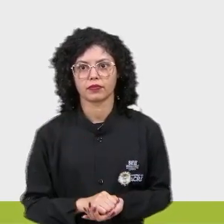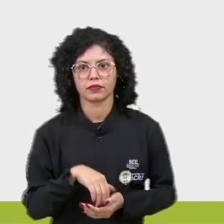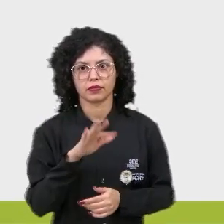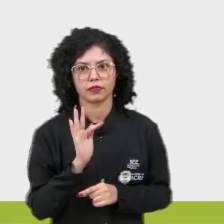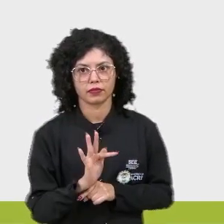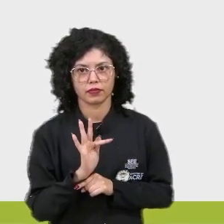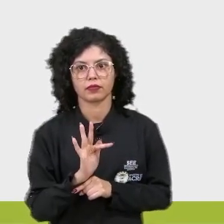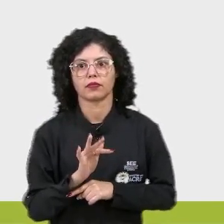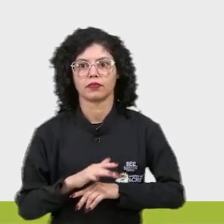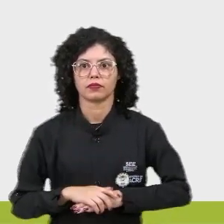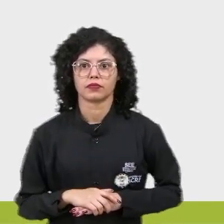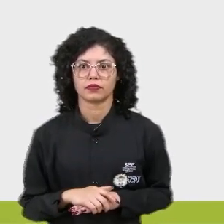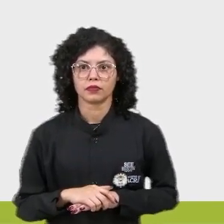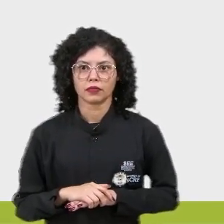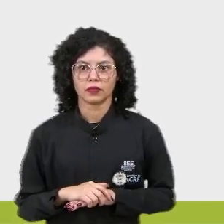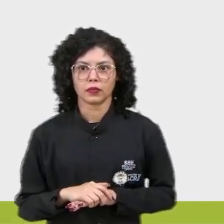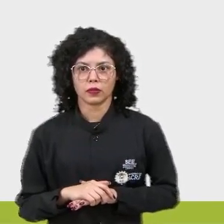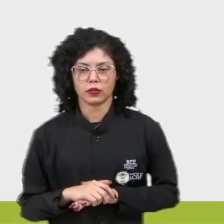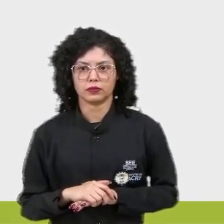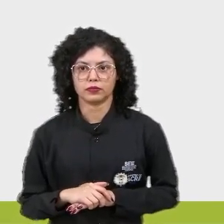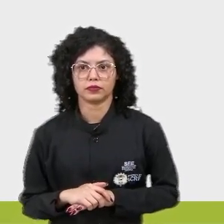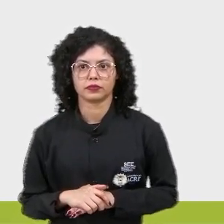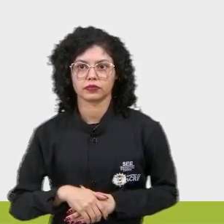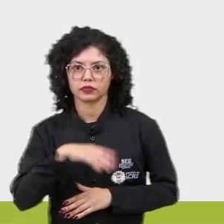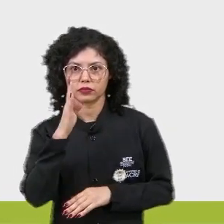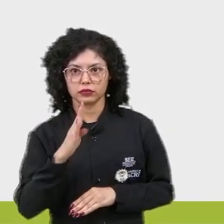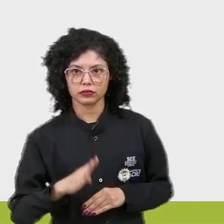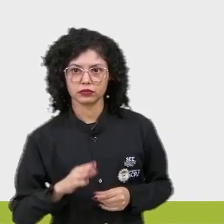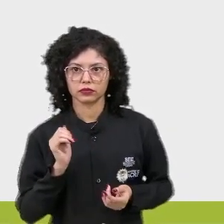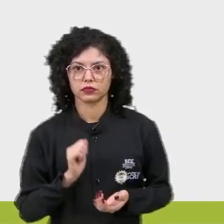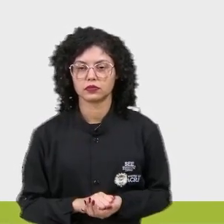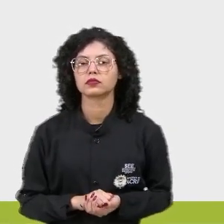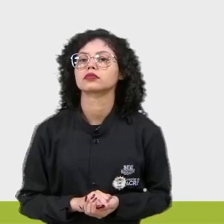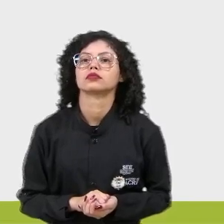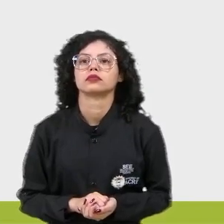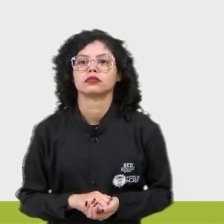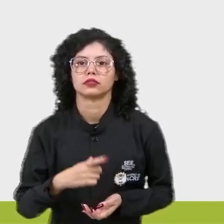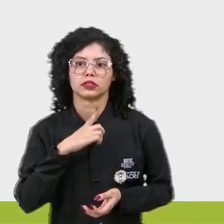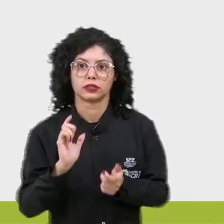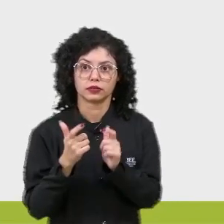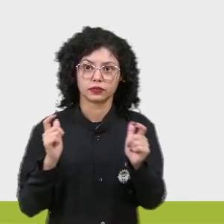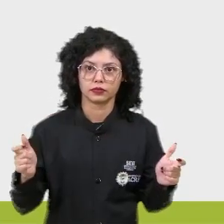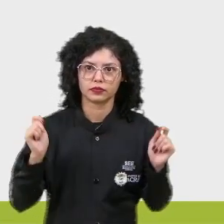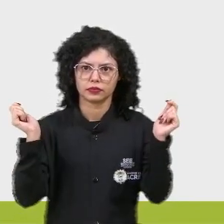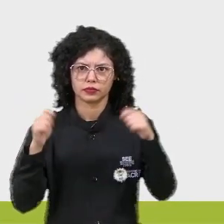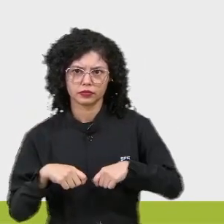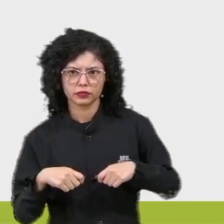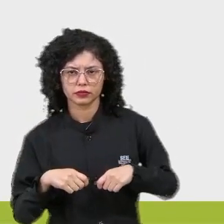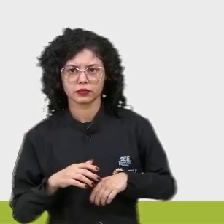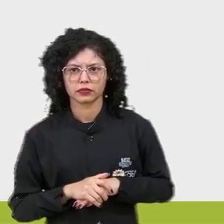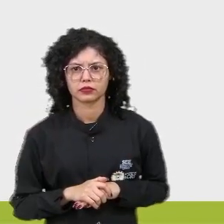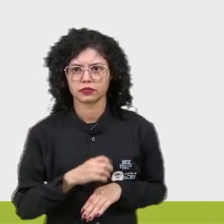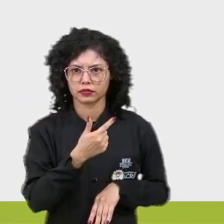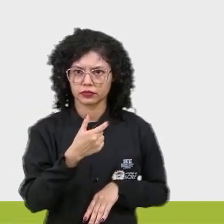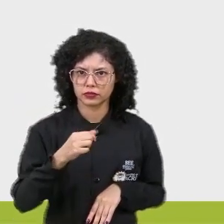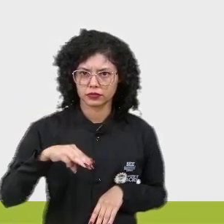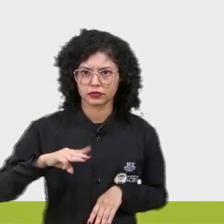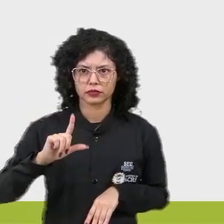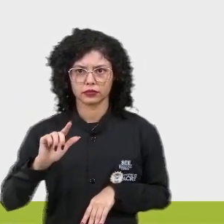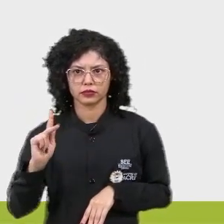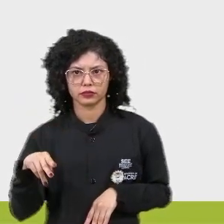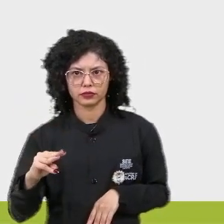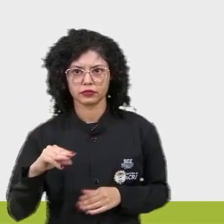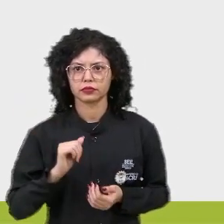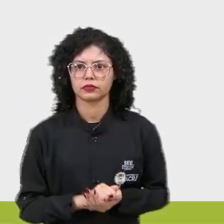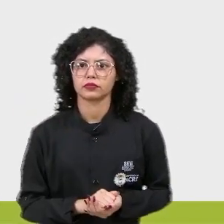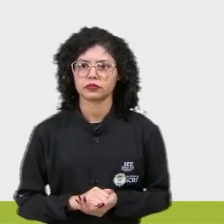colocamos essa daqui como falsa. O Brasil está bem servido de ferrovias, pois mais de 200 mil quilômetros